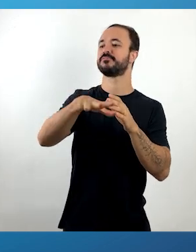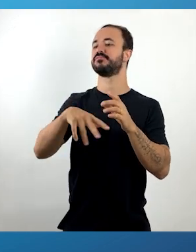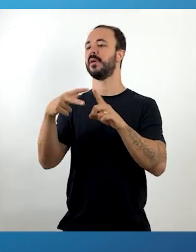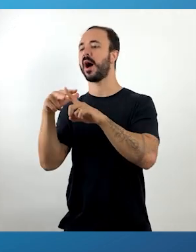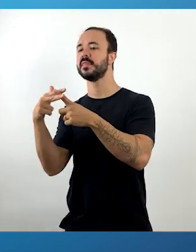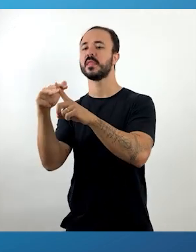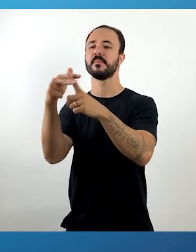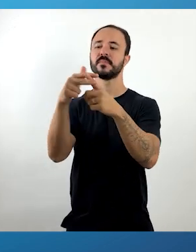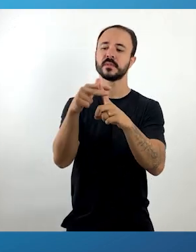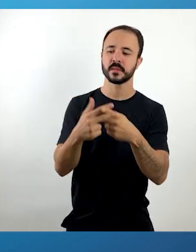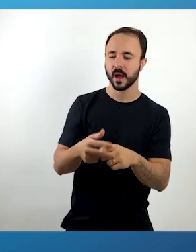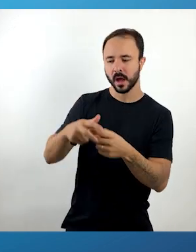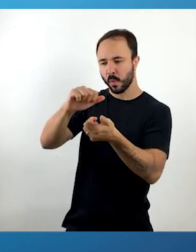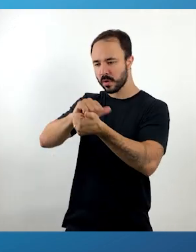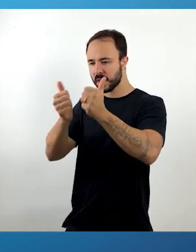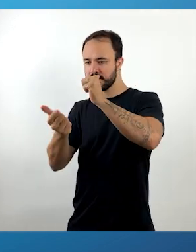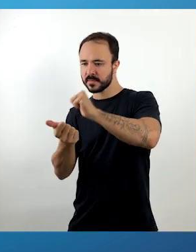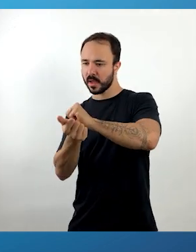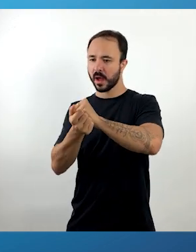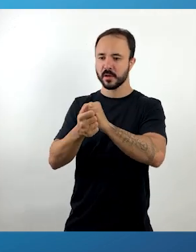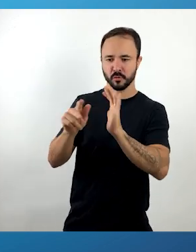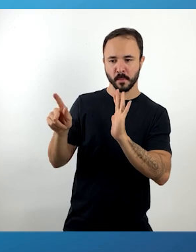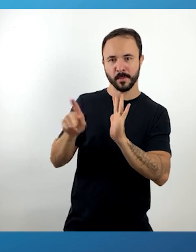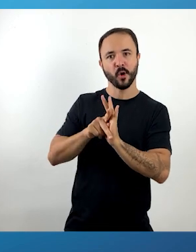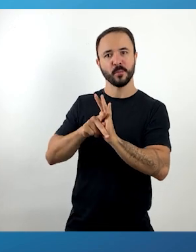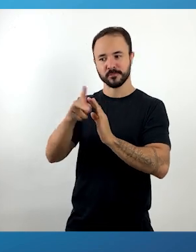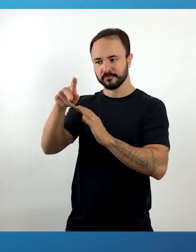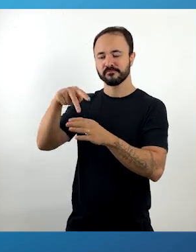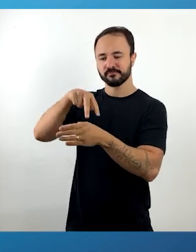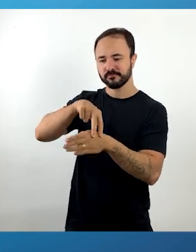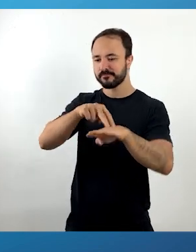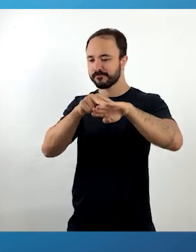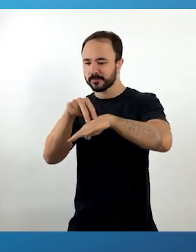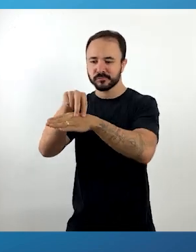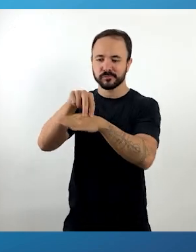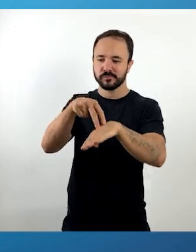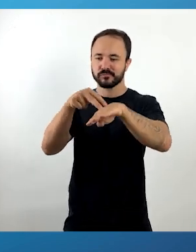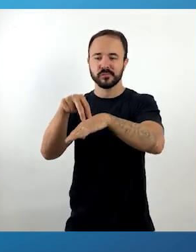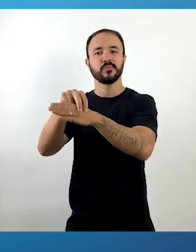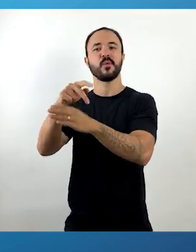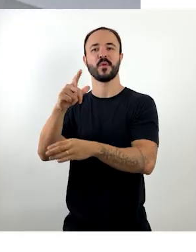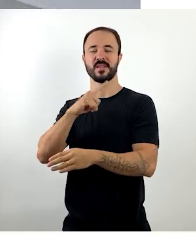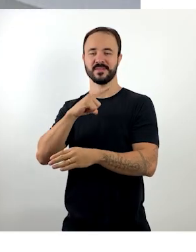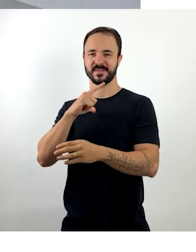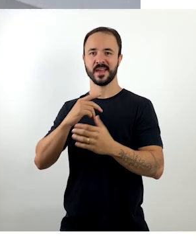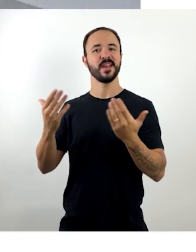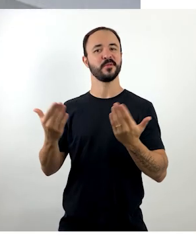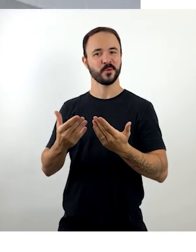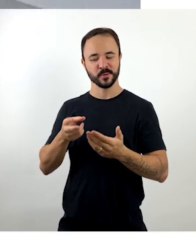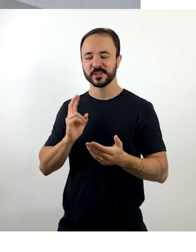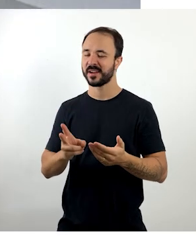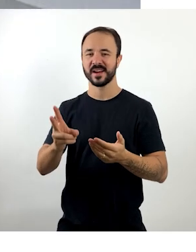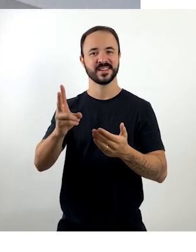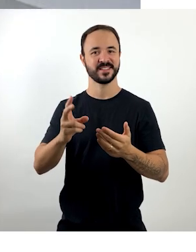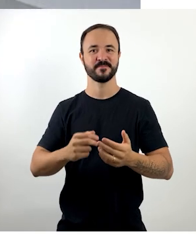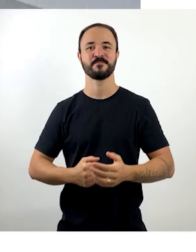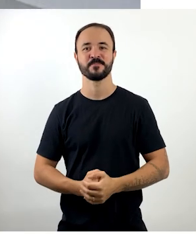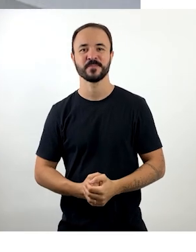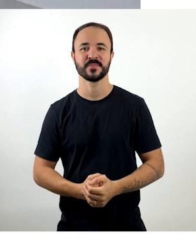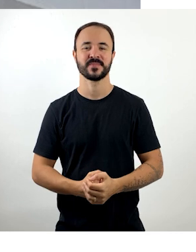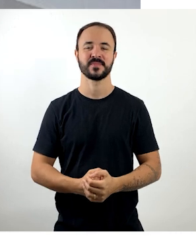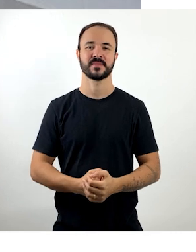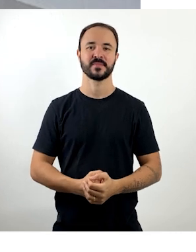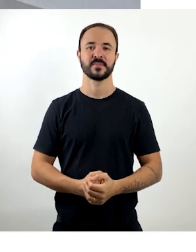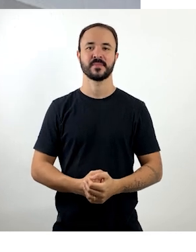tá desenvolvido ali por uma uma piscina praticamente vazia com os ali seus Fundos arredondados e consecutivamente